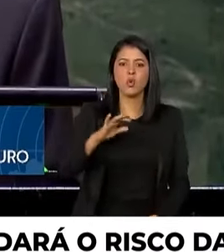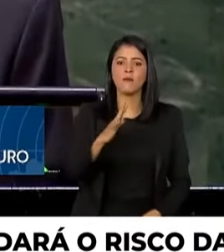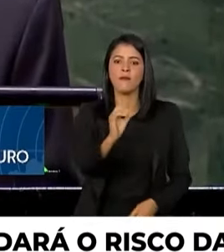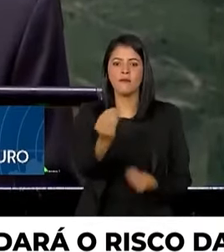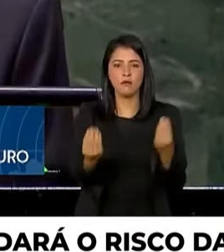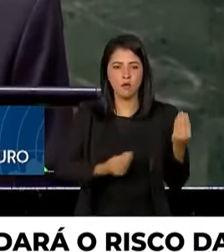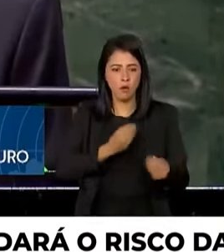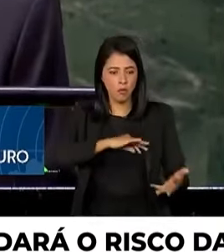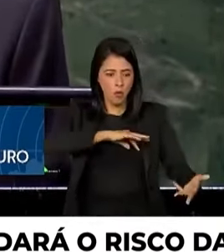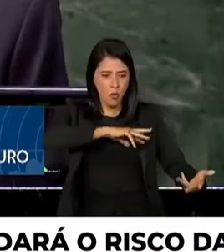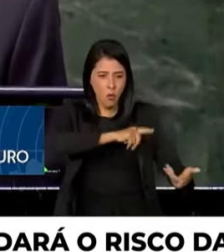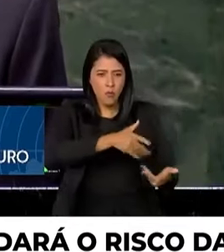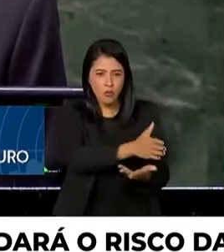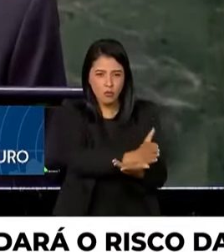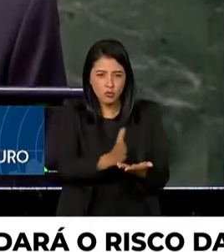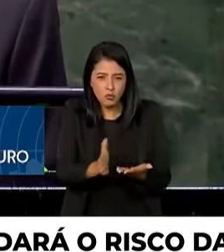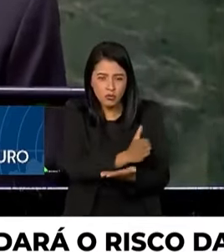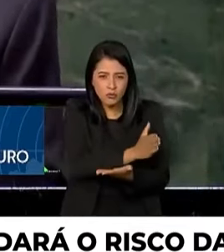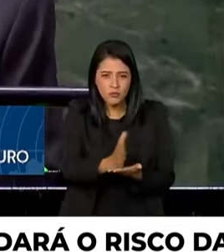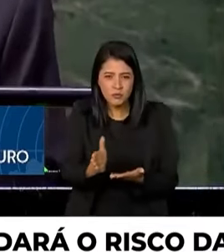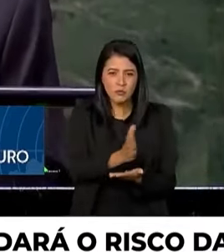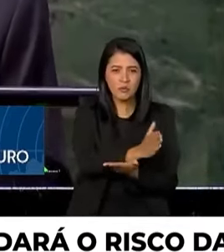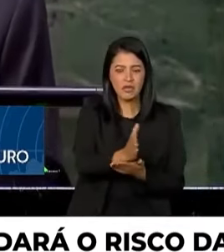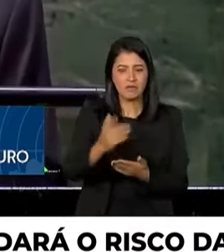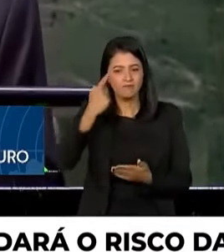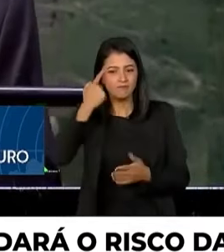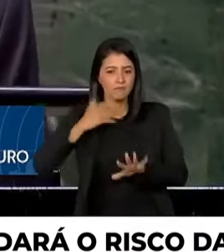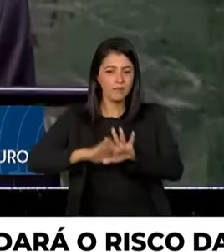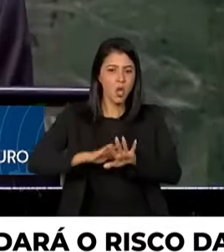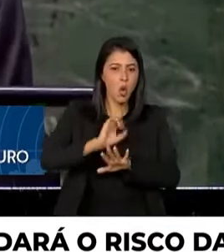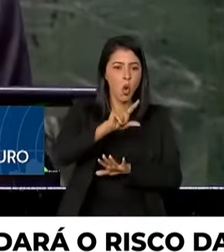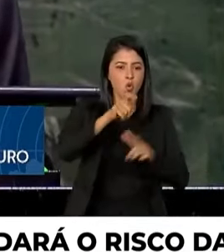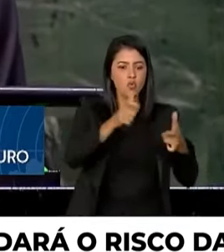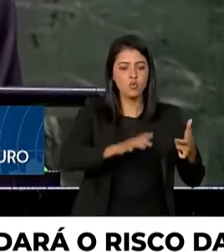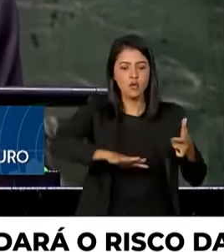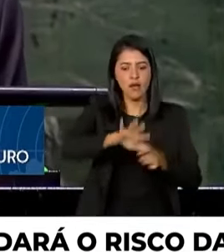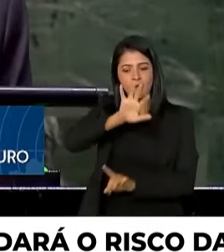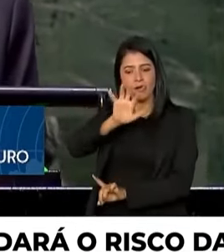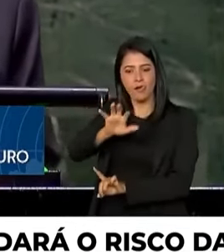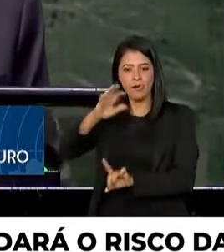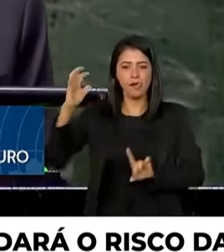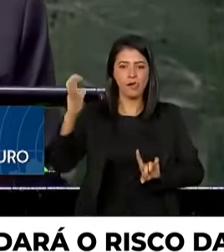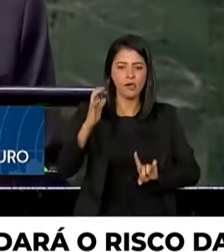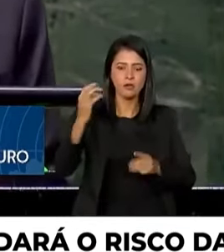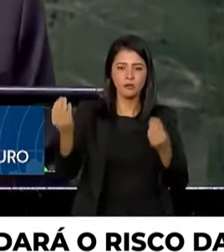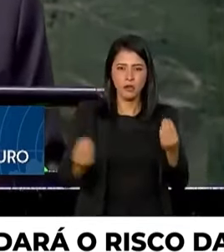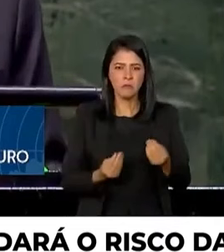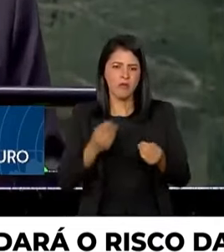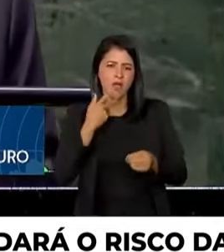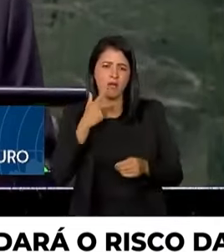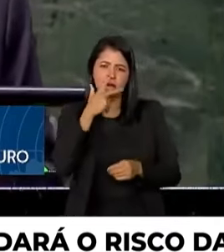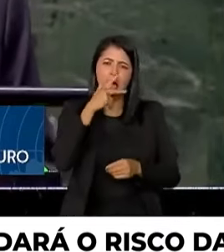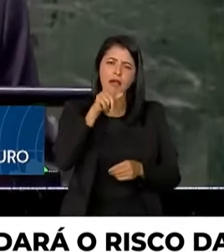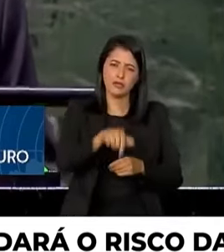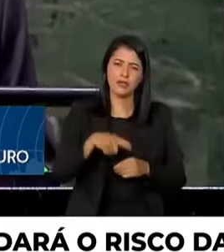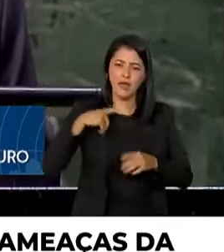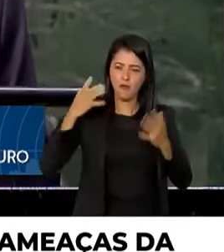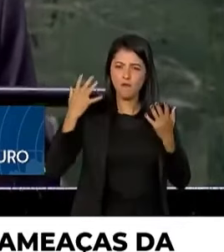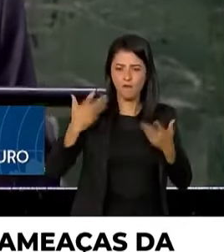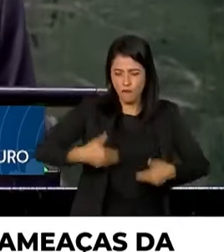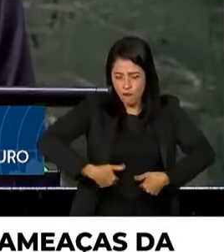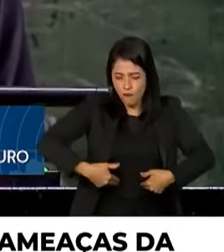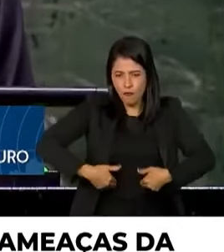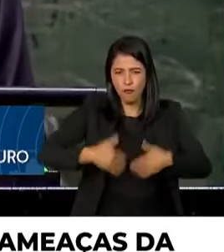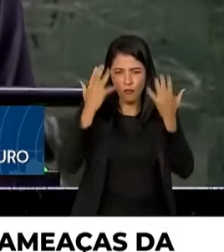a partir de 1955 então durante 10 anos ninguém se encorajava o Brasil saía na frente e